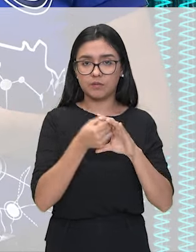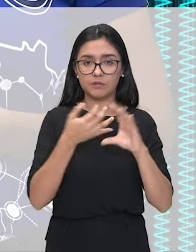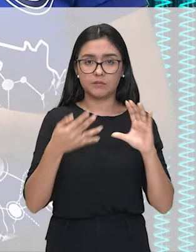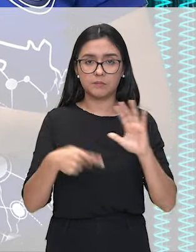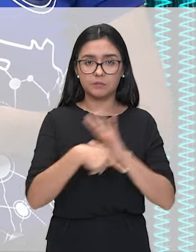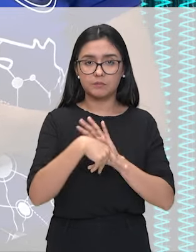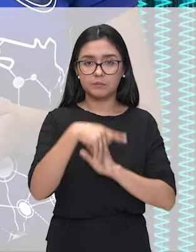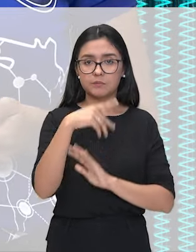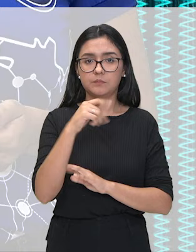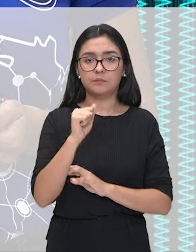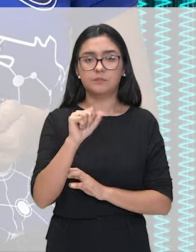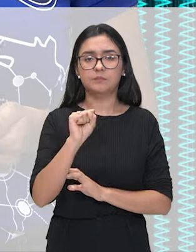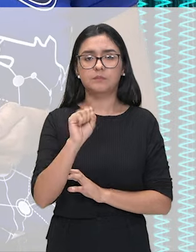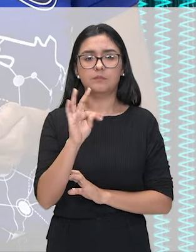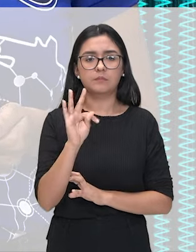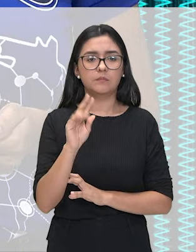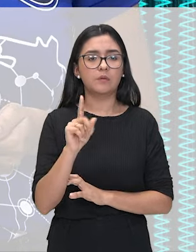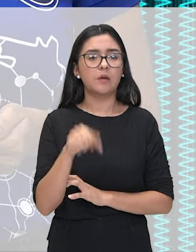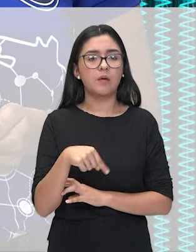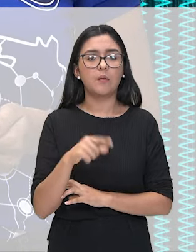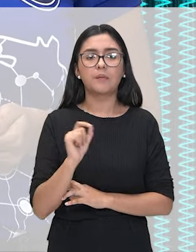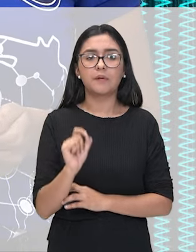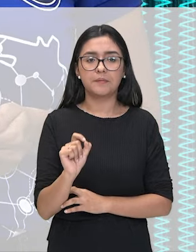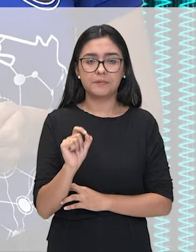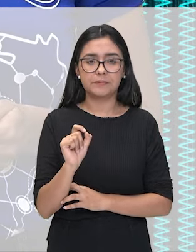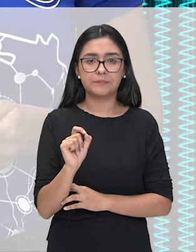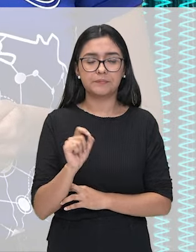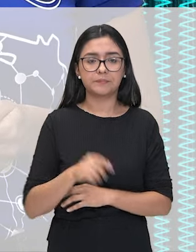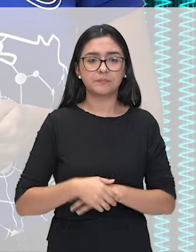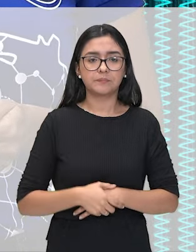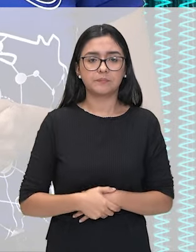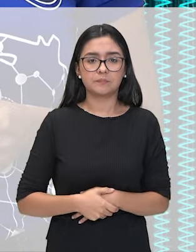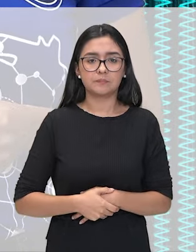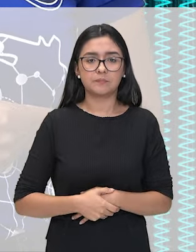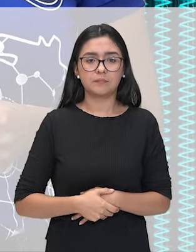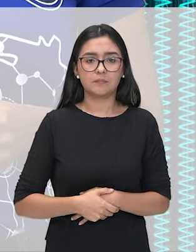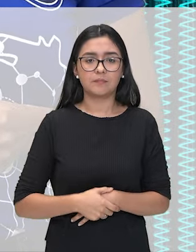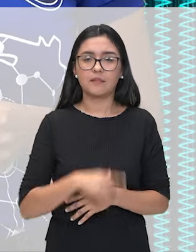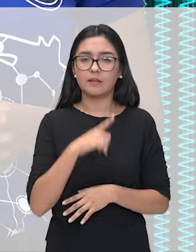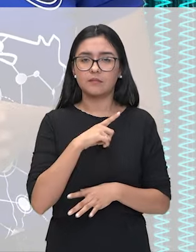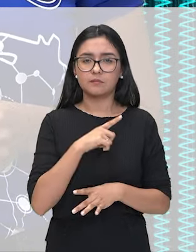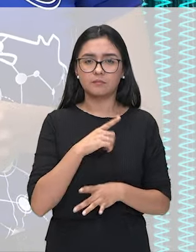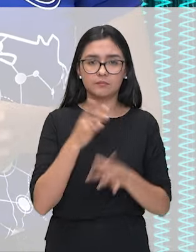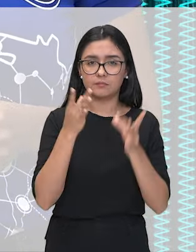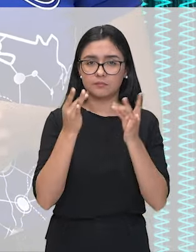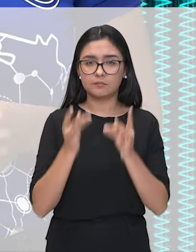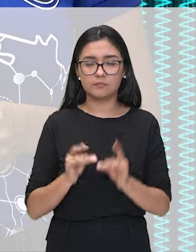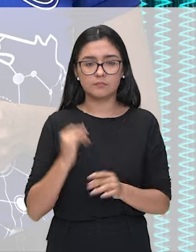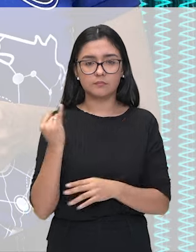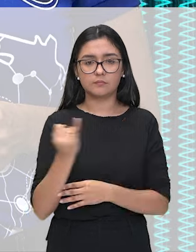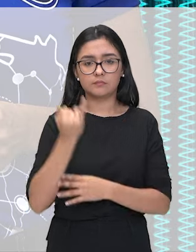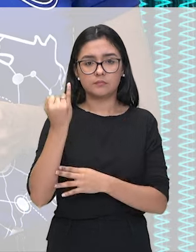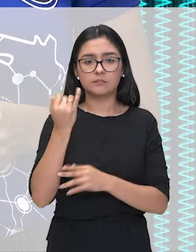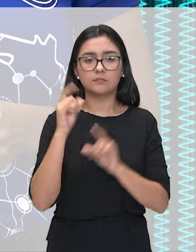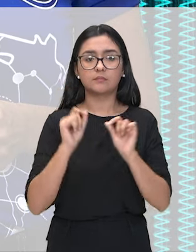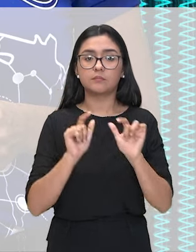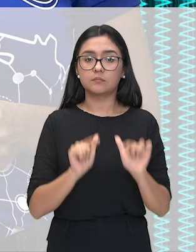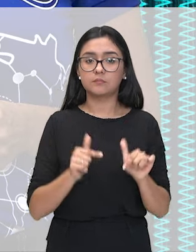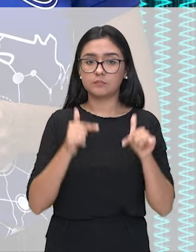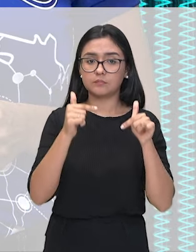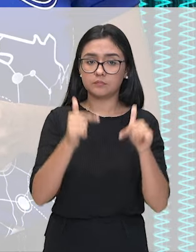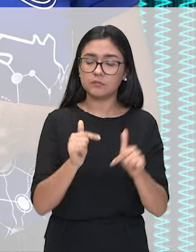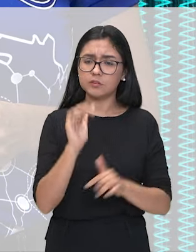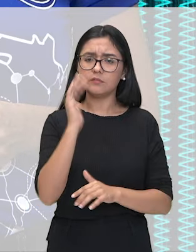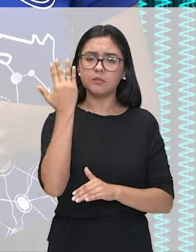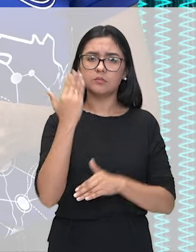continuous bem o past continuous né Tem um detalhezinho também aqui ó quando uma ação que estava